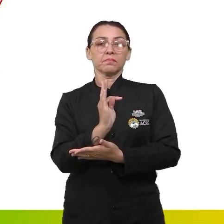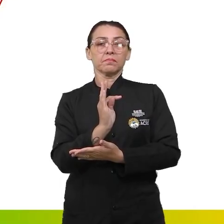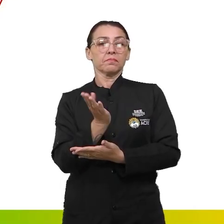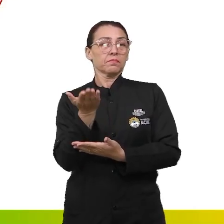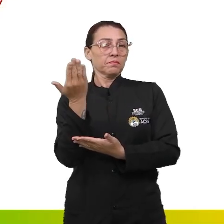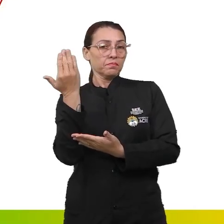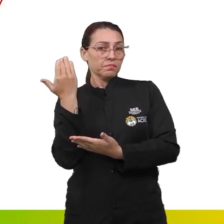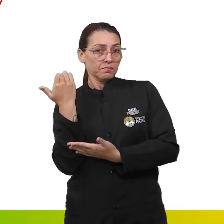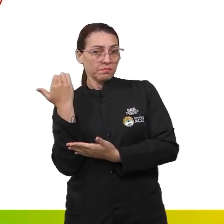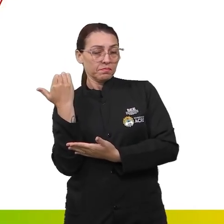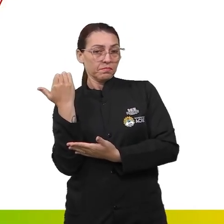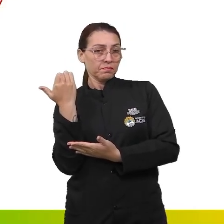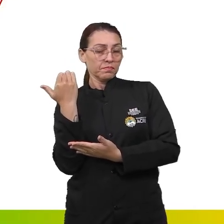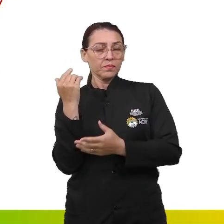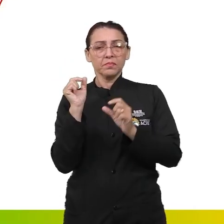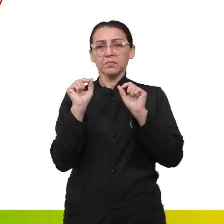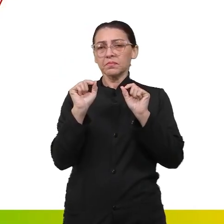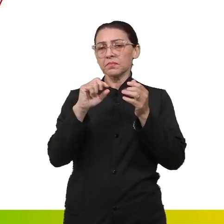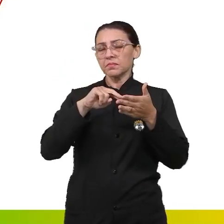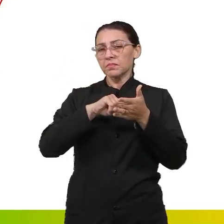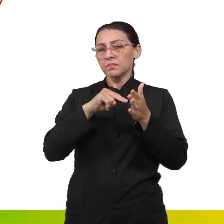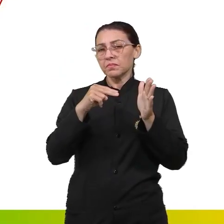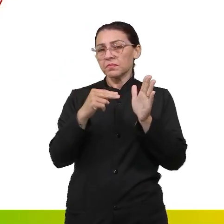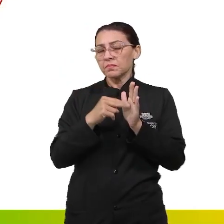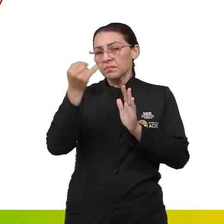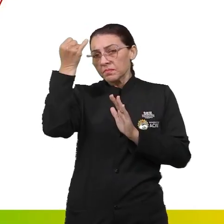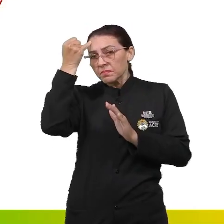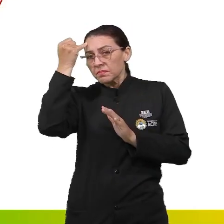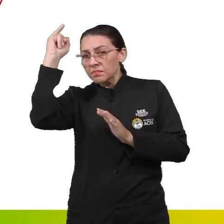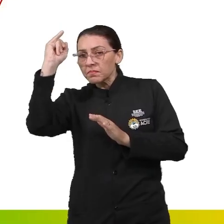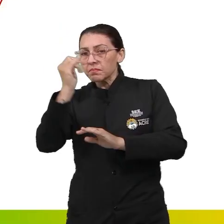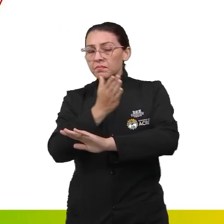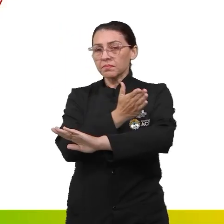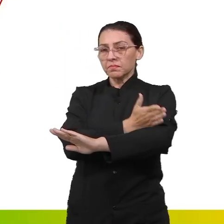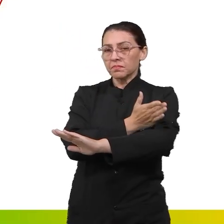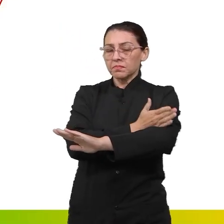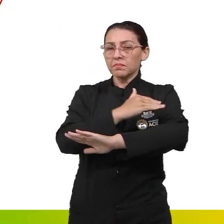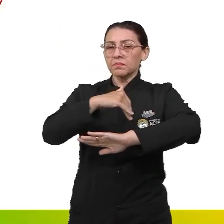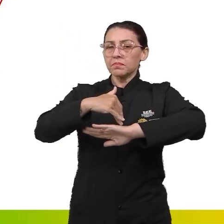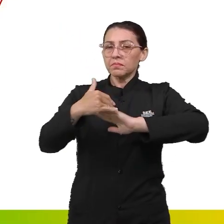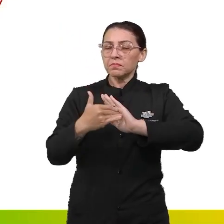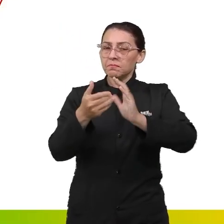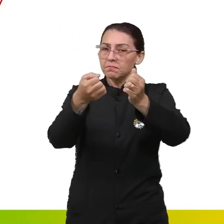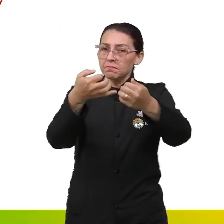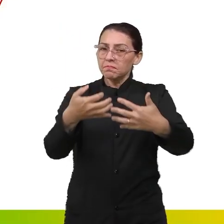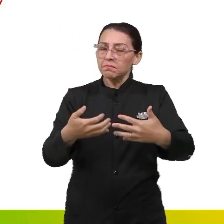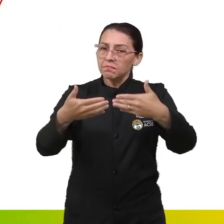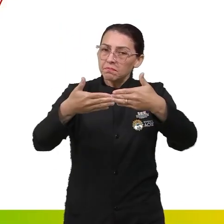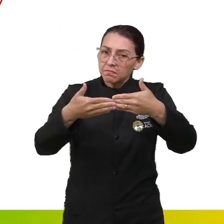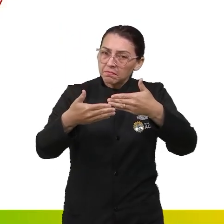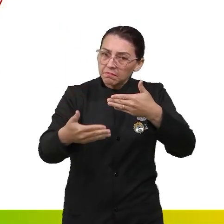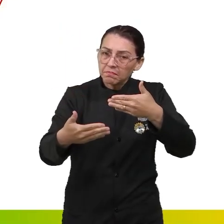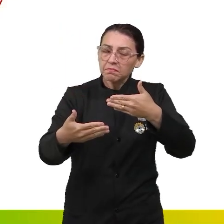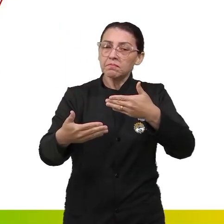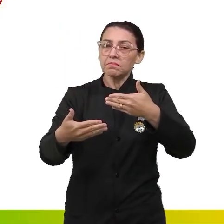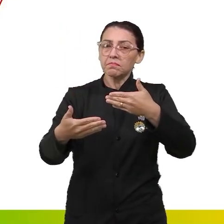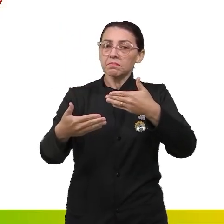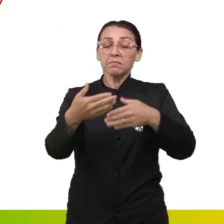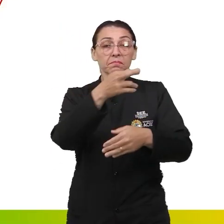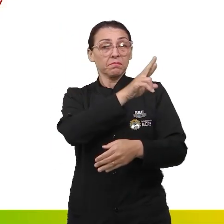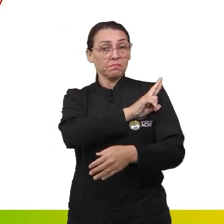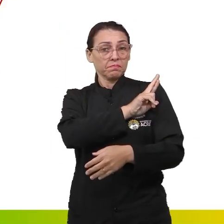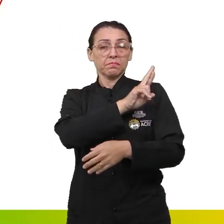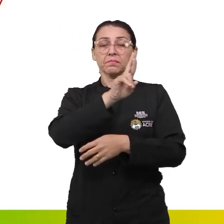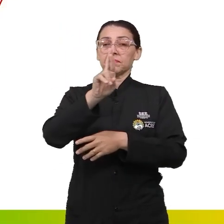O teocentrismo medieval, gente, é aquela ideia da Idade Média onde tudo era explicado a partir da